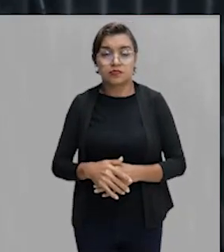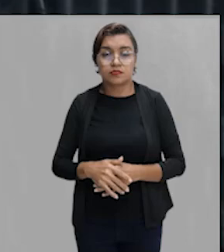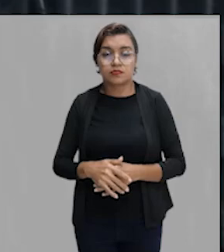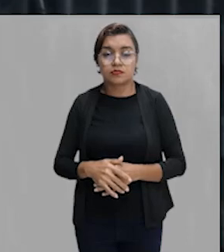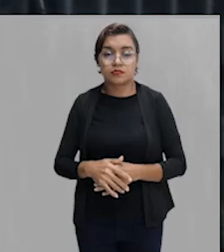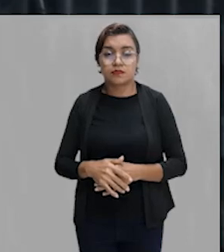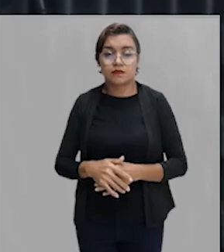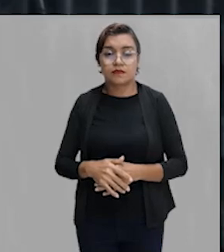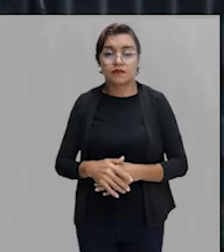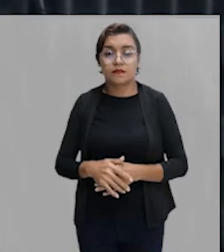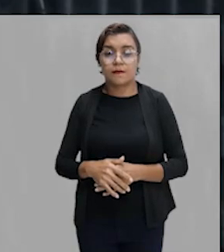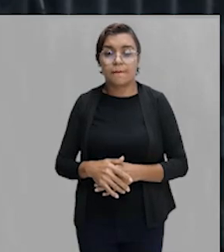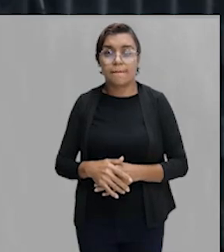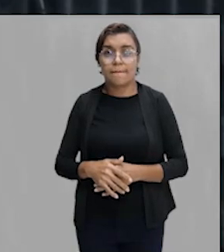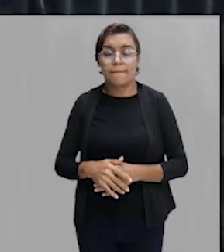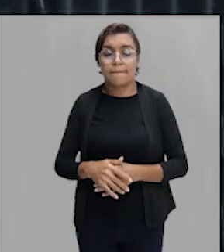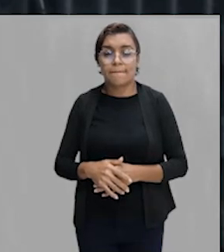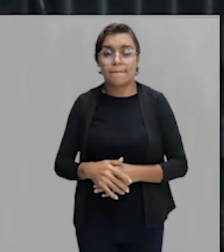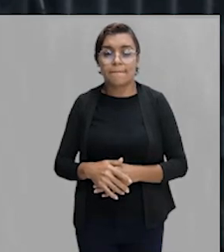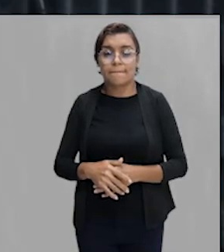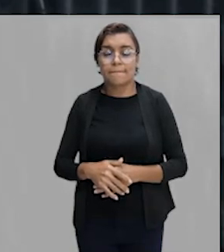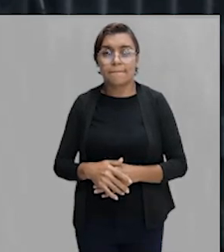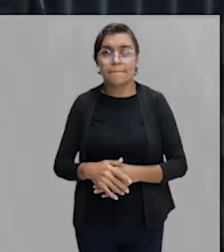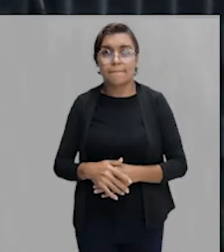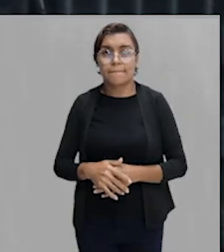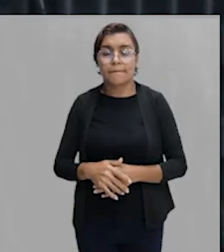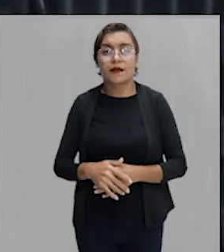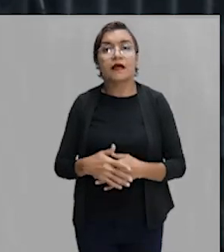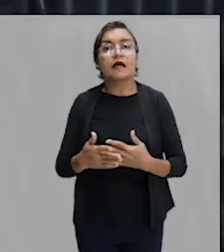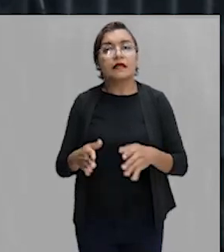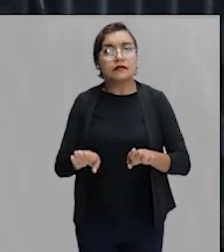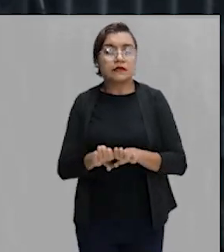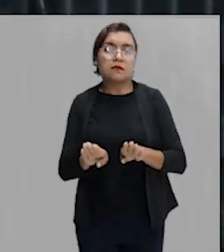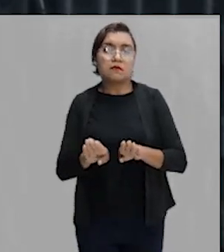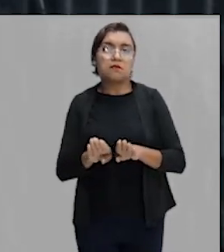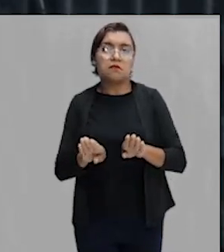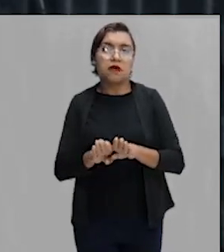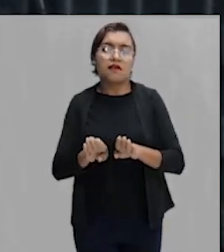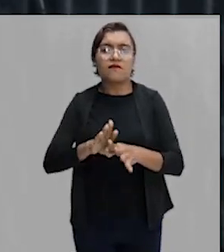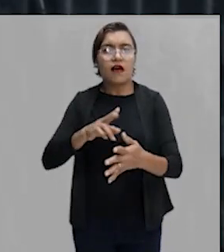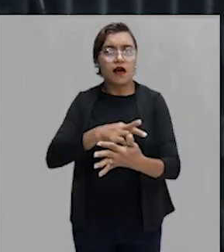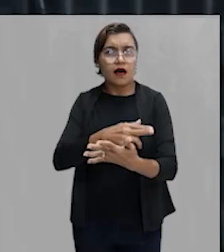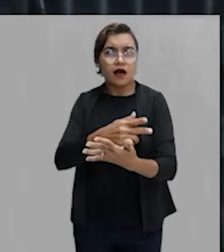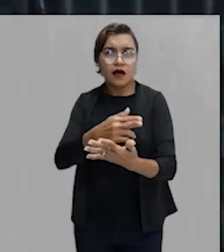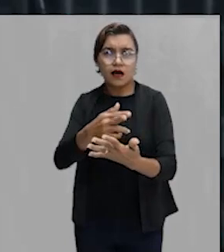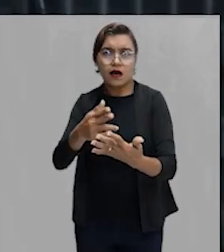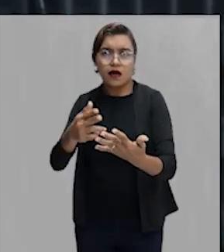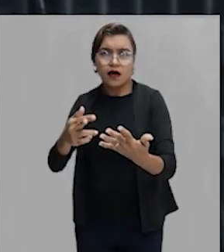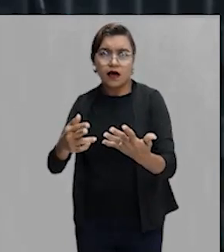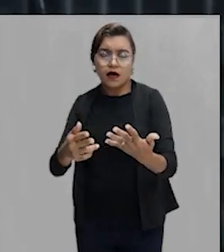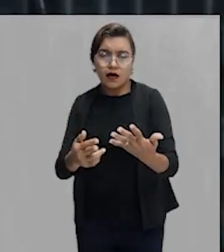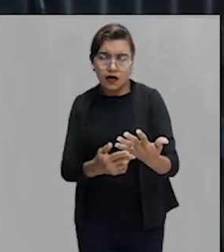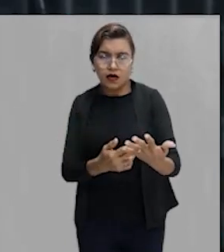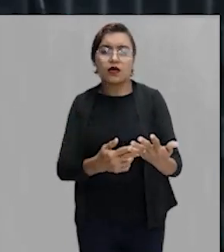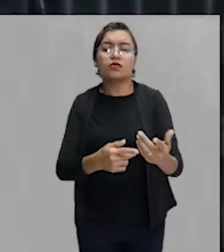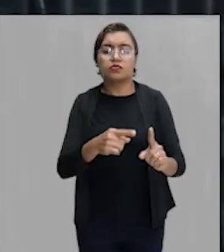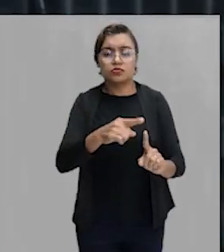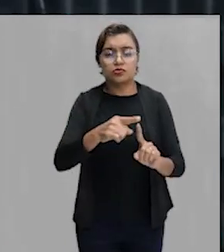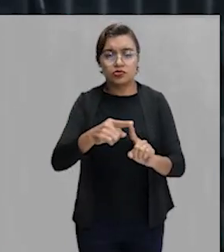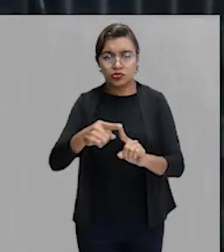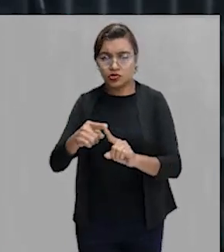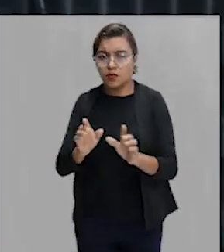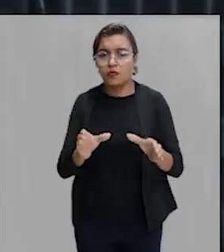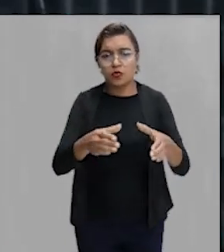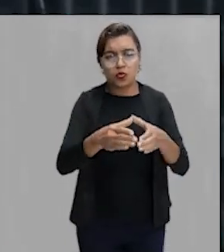intersexuais, assexuados e aromânticos, e polissexuais, pansexuais e outras diversidades e